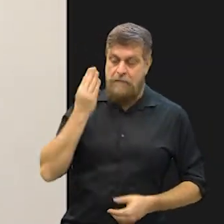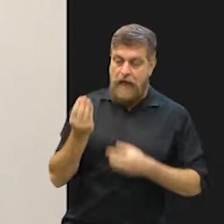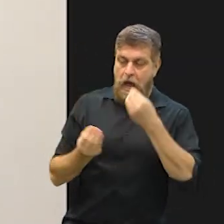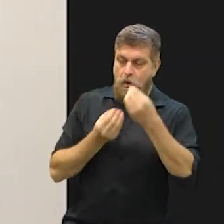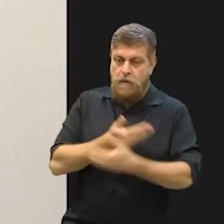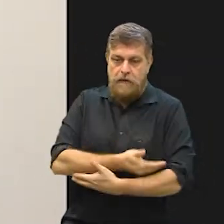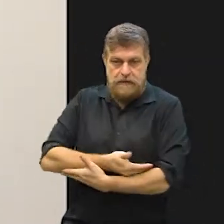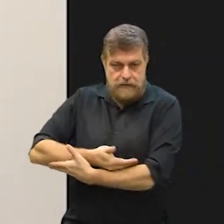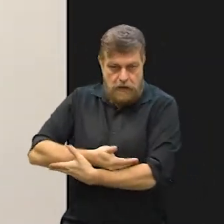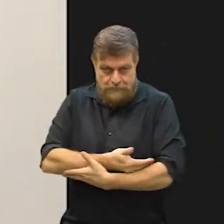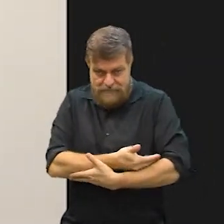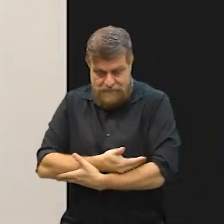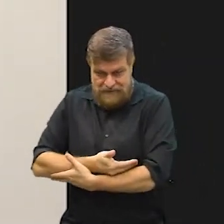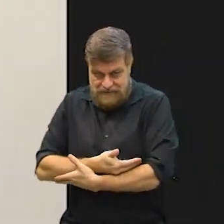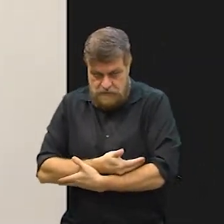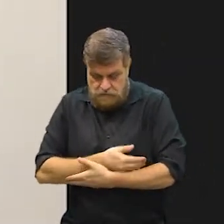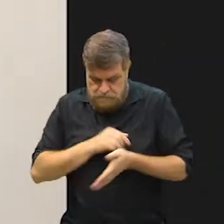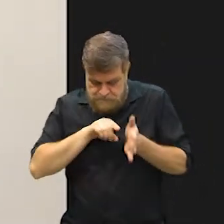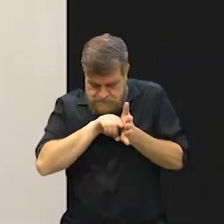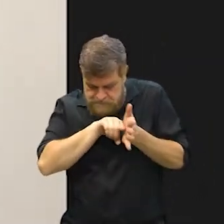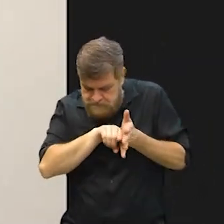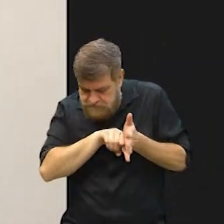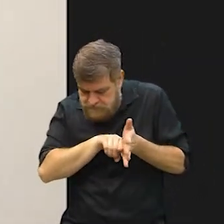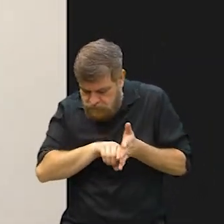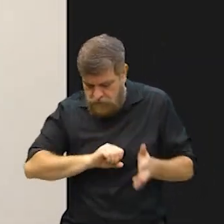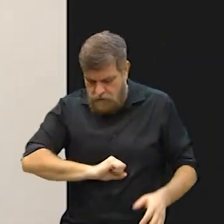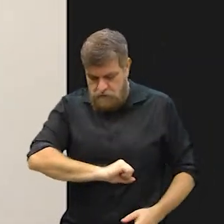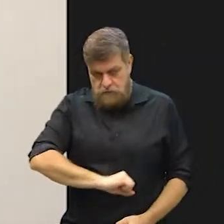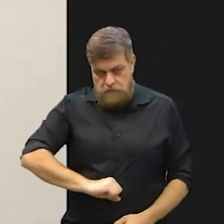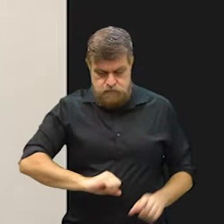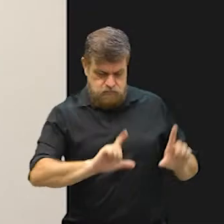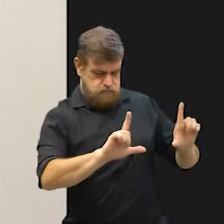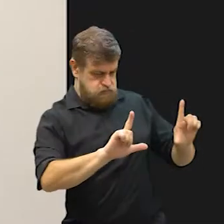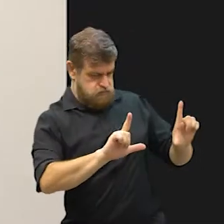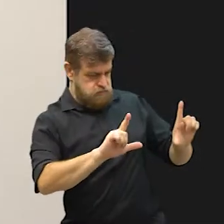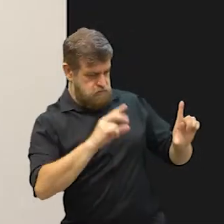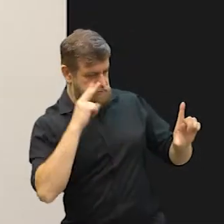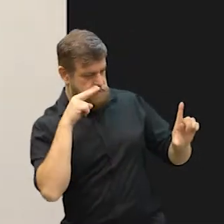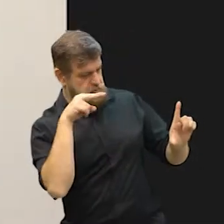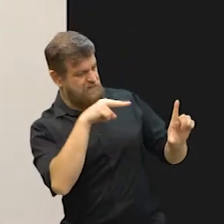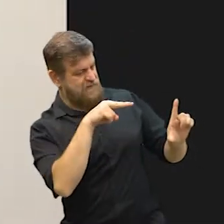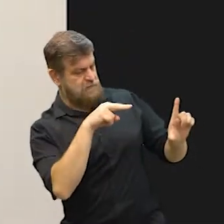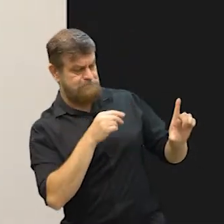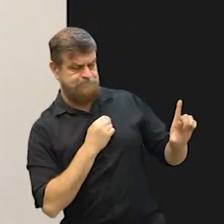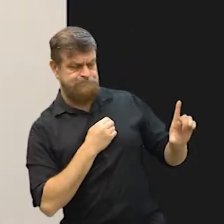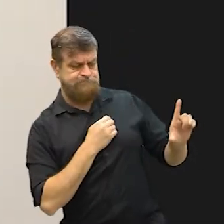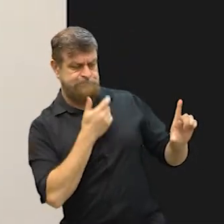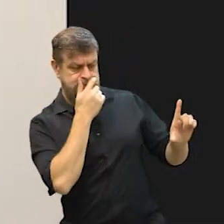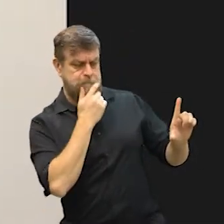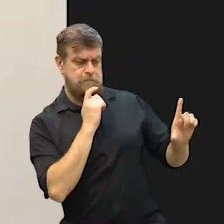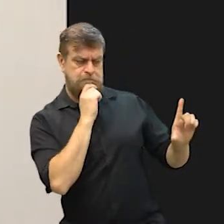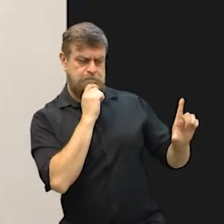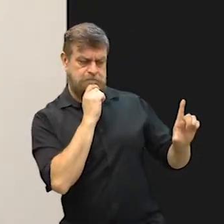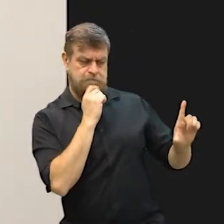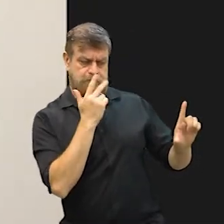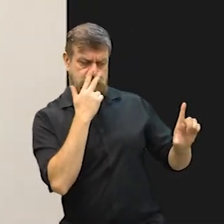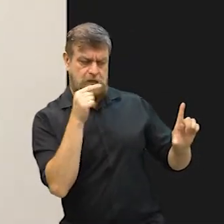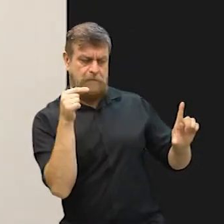checar a anatomia do bebê, a gente já consegue suspeitar, tá,